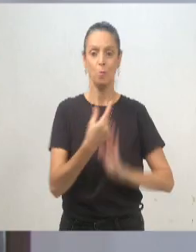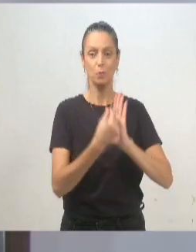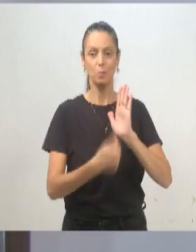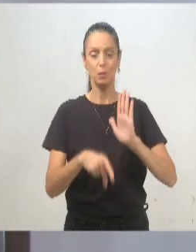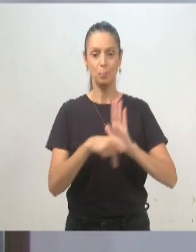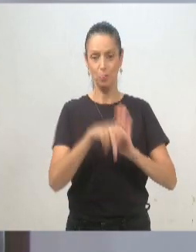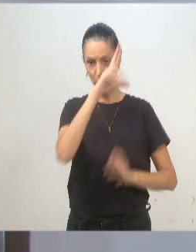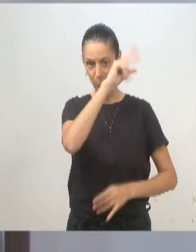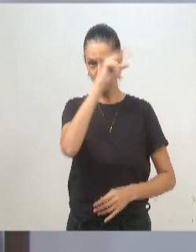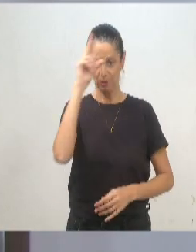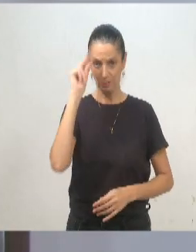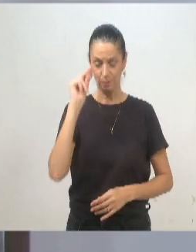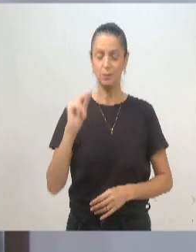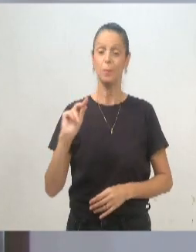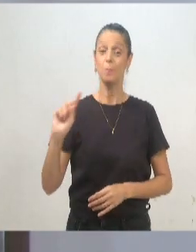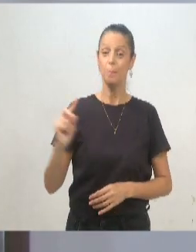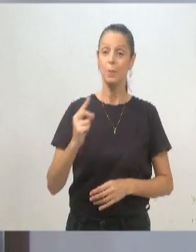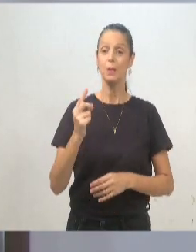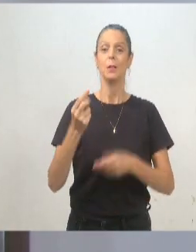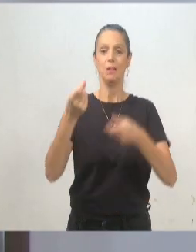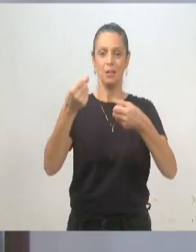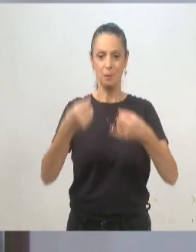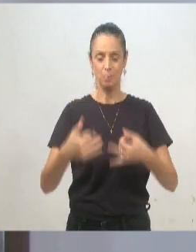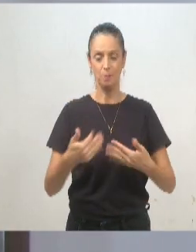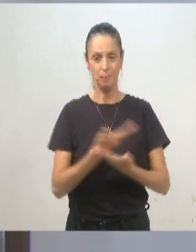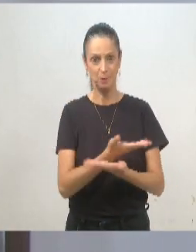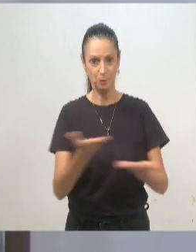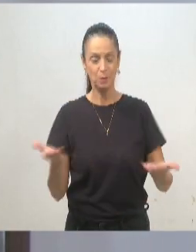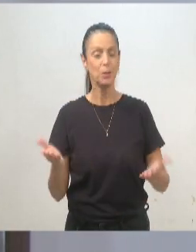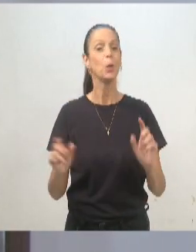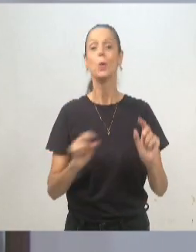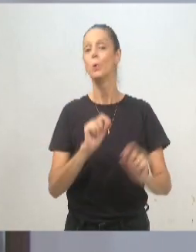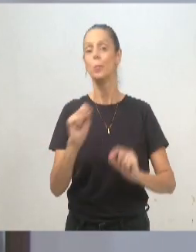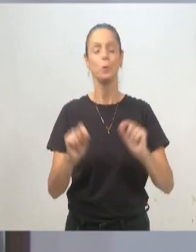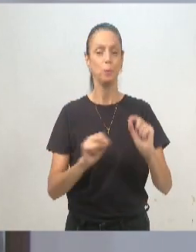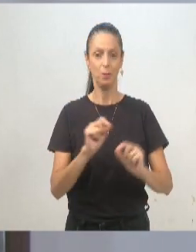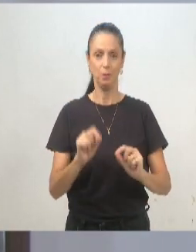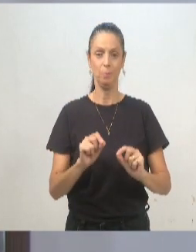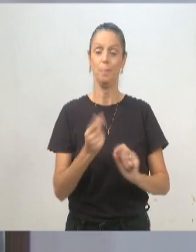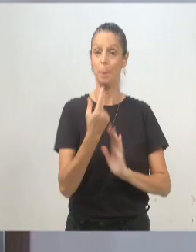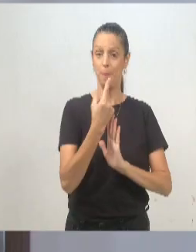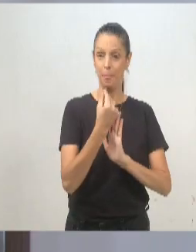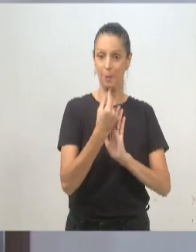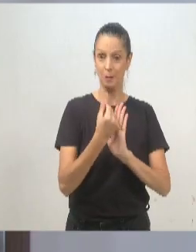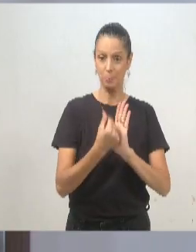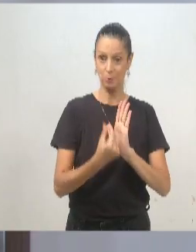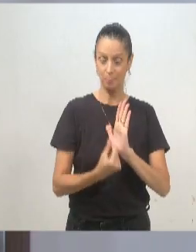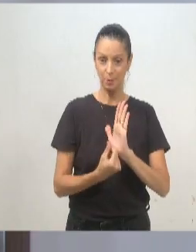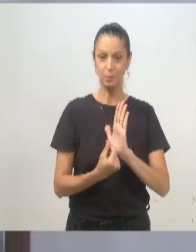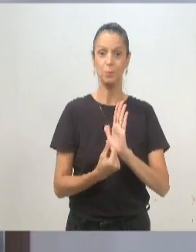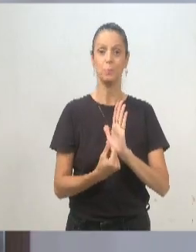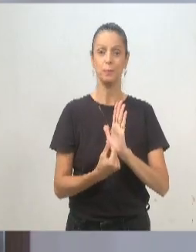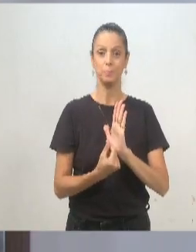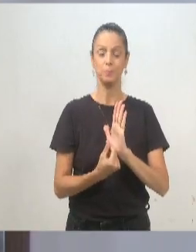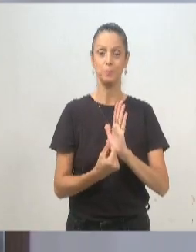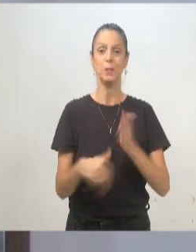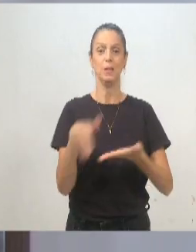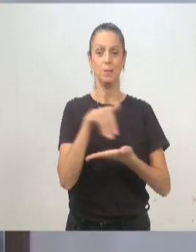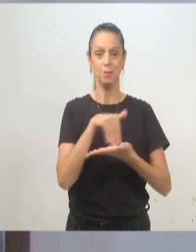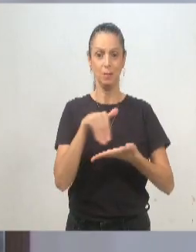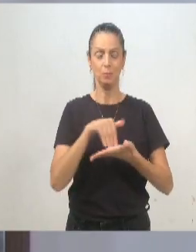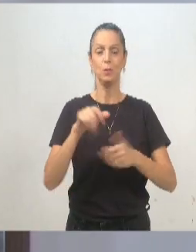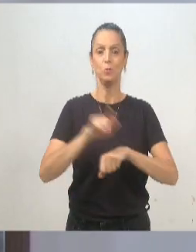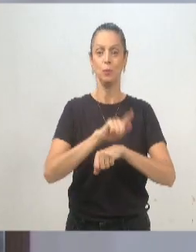né? Em primeiro lugar, é importante salientar, né, que o orçamento cabe à Secretaria de